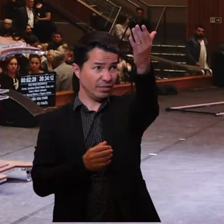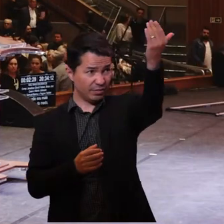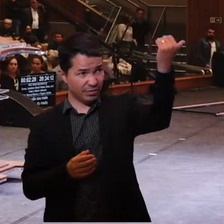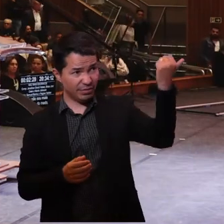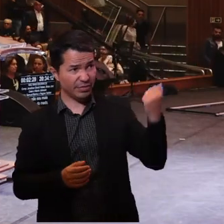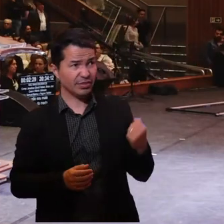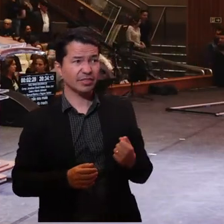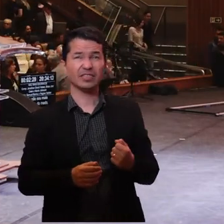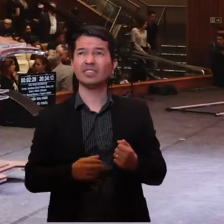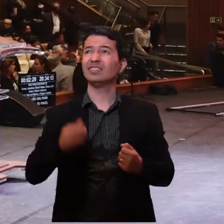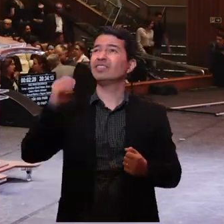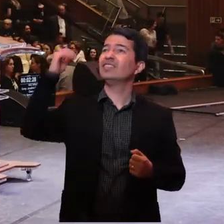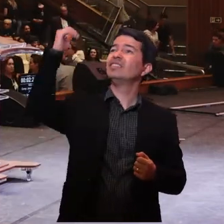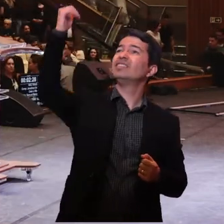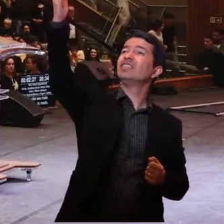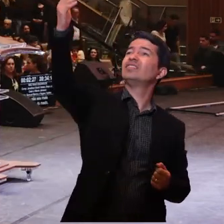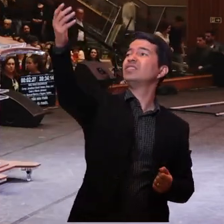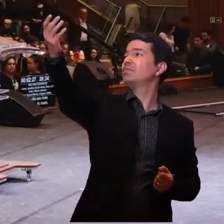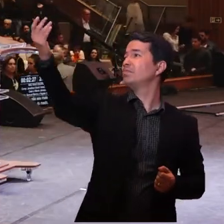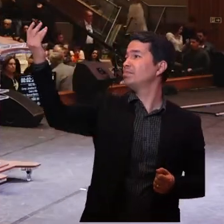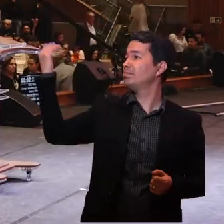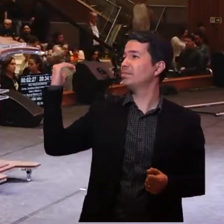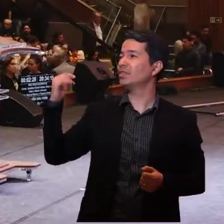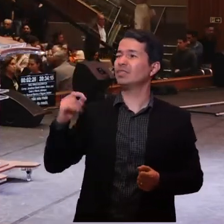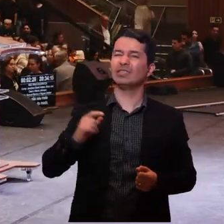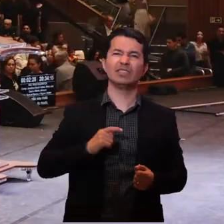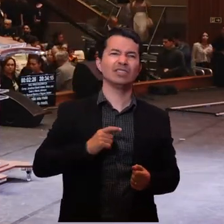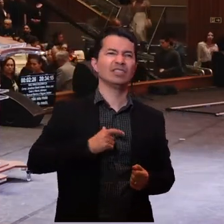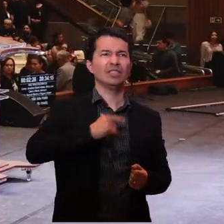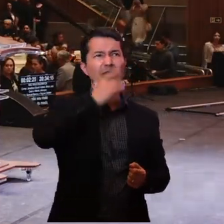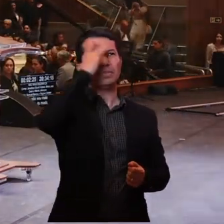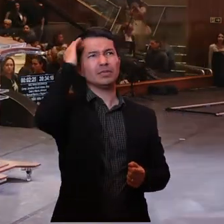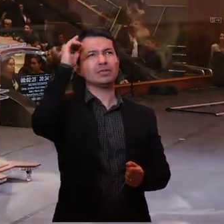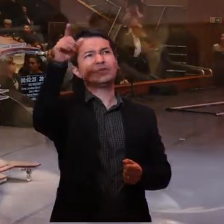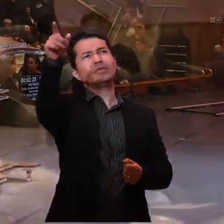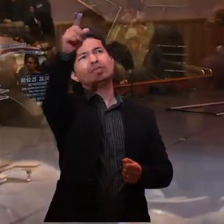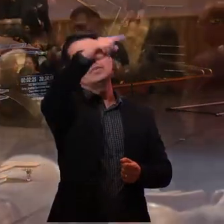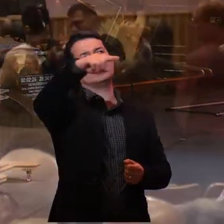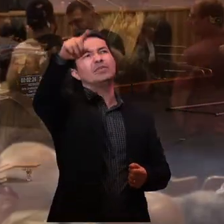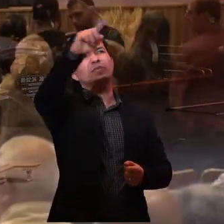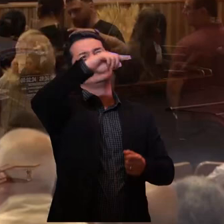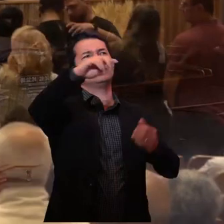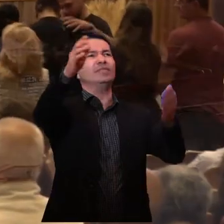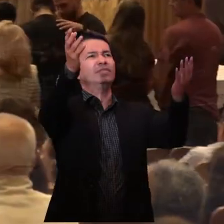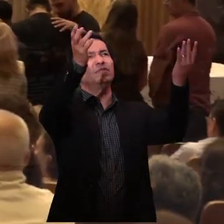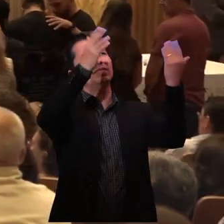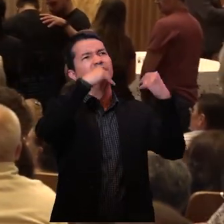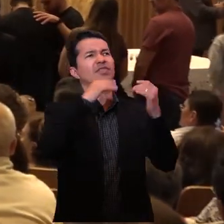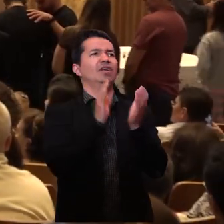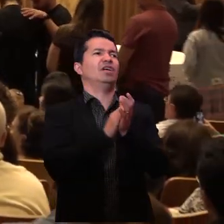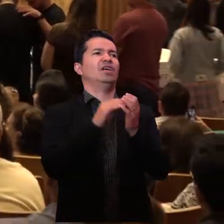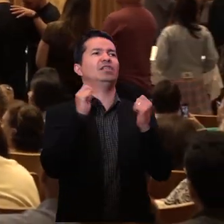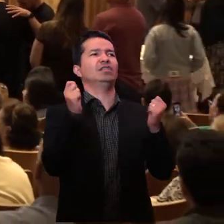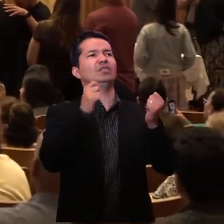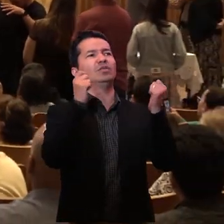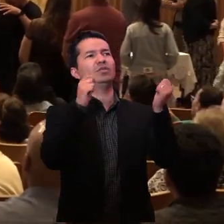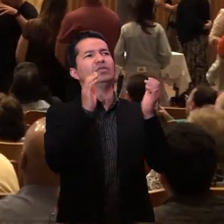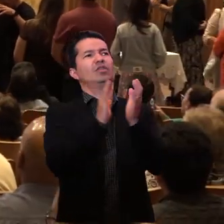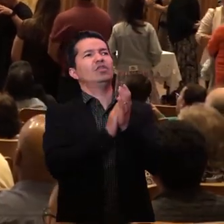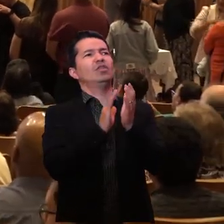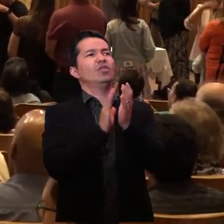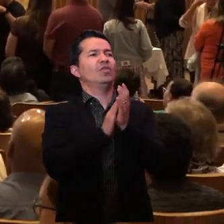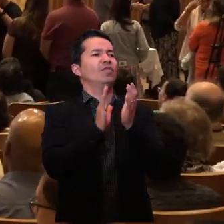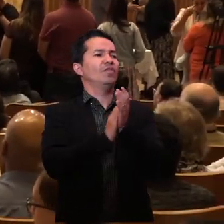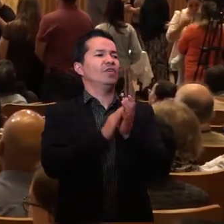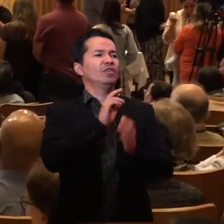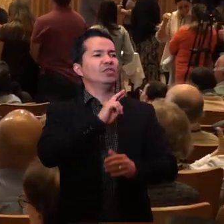Lá de trás, lá do fundo. Olha quanta gente vindo da galeria. Aleluia. Louvado seja o nome do Senhor. Deus vai começar